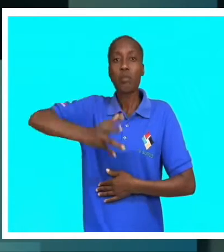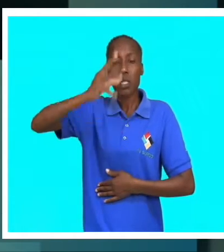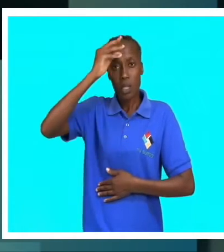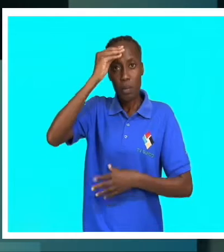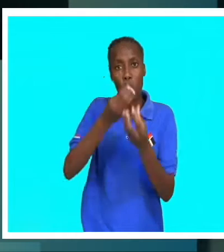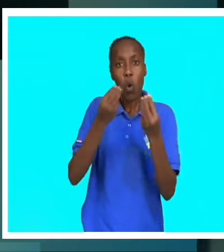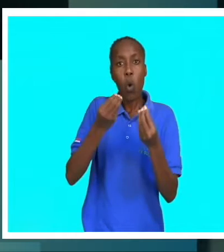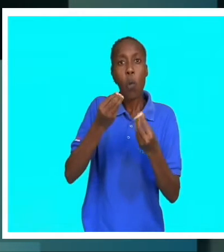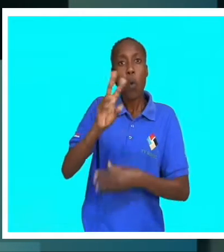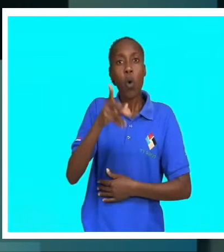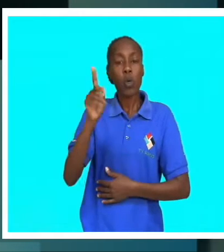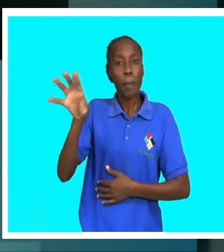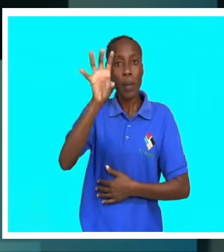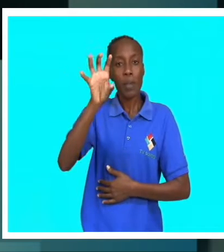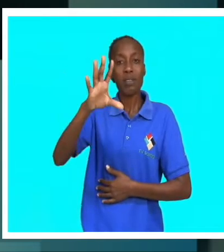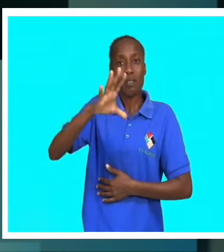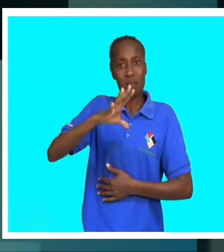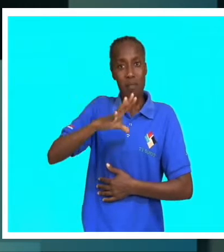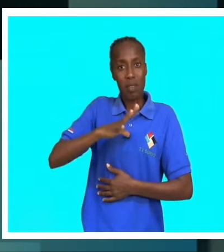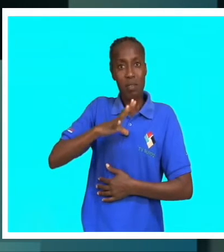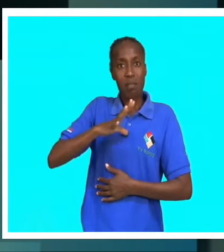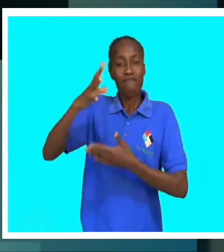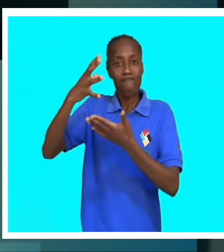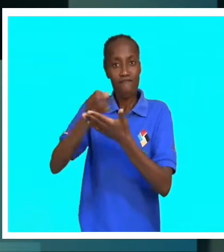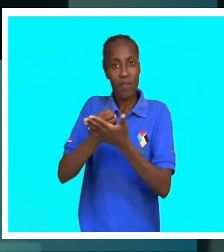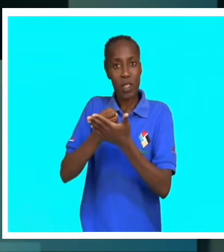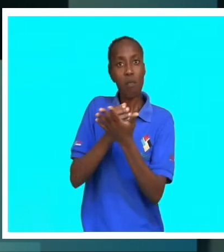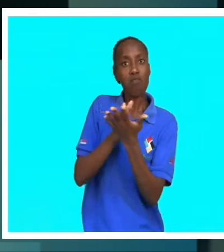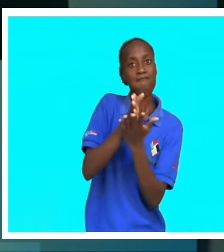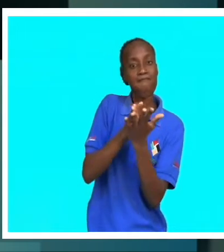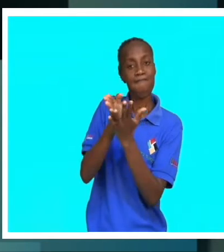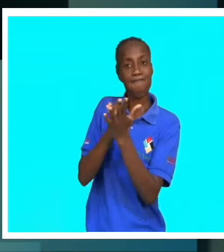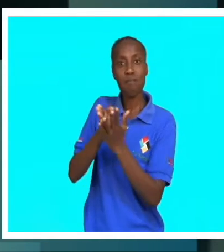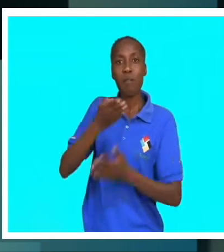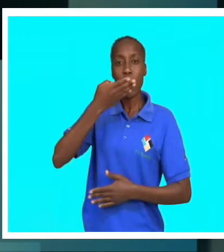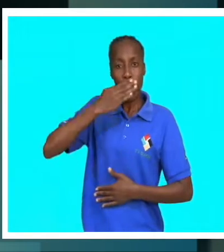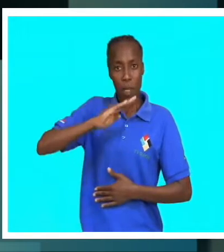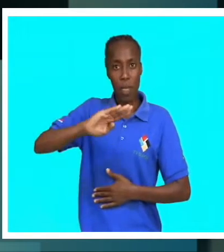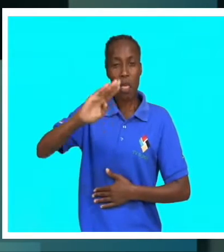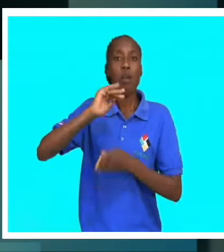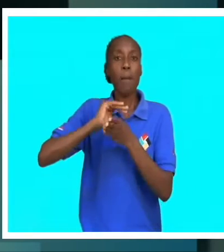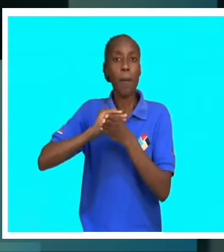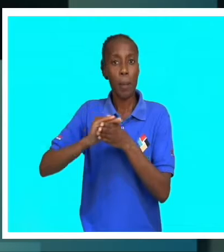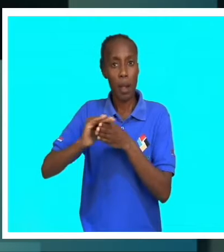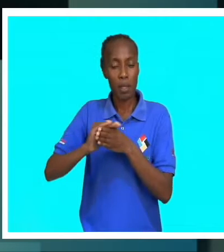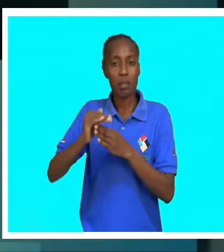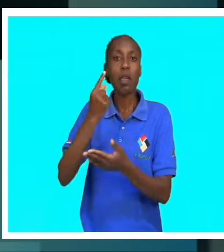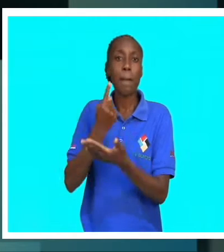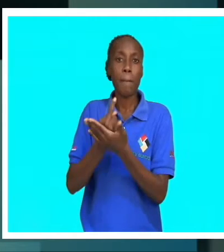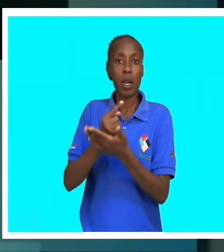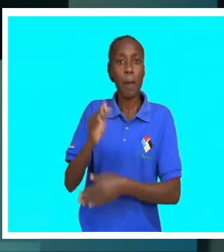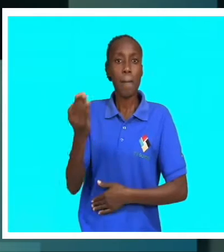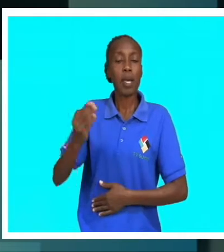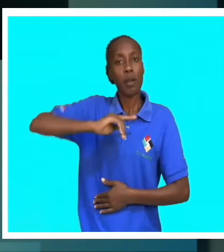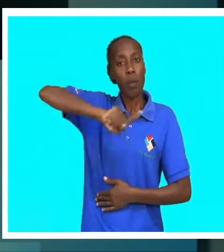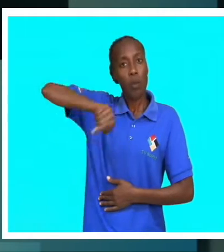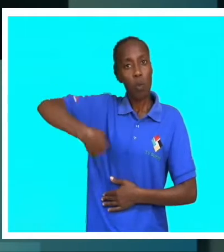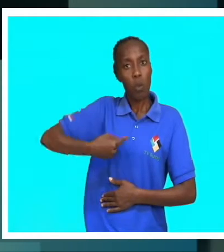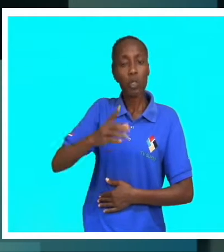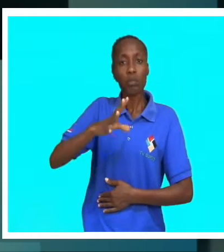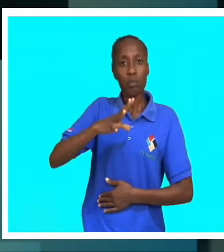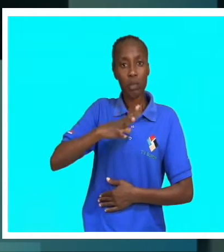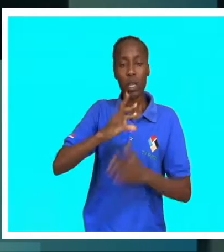perceber como é que os outros países encontram os melhores vetores para a implementação. Isto é importante para nós.